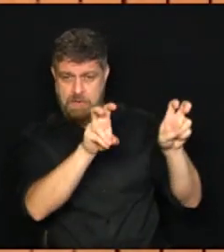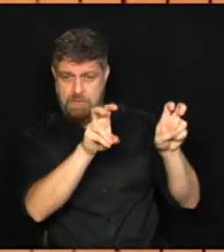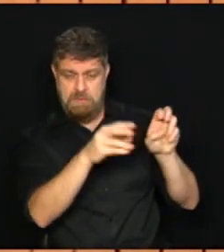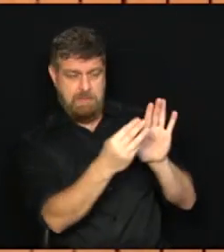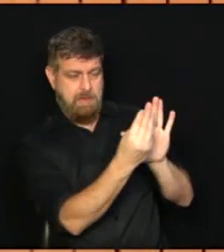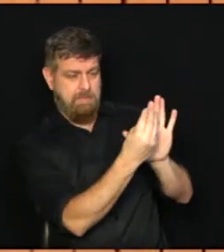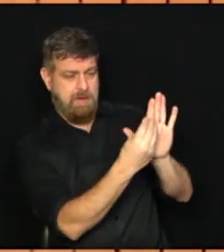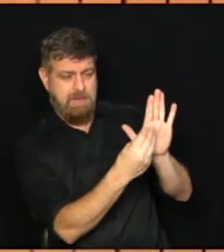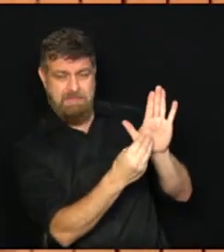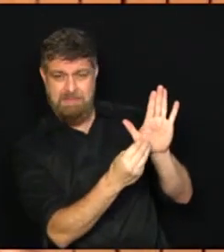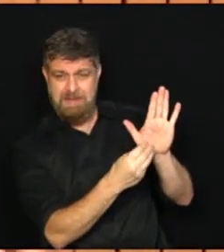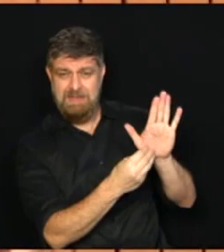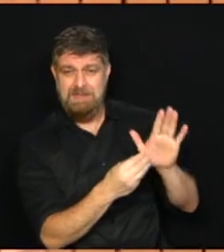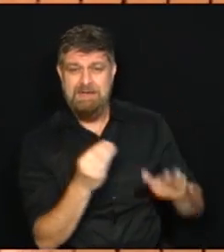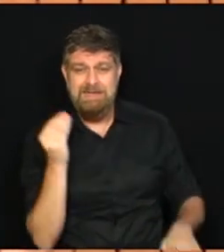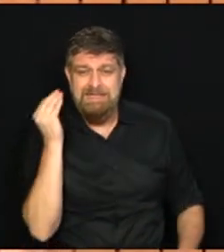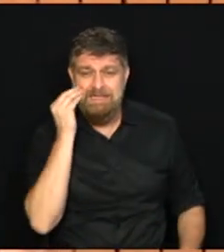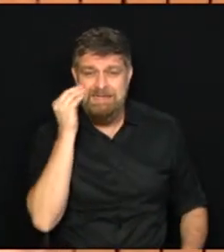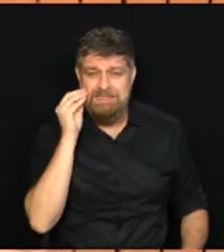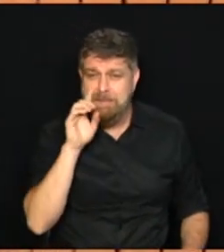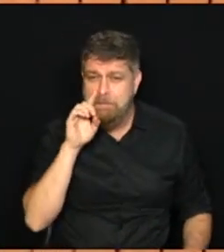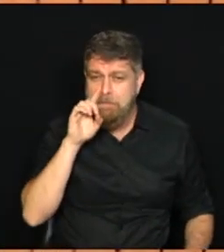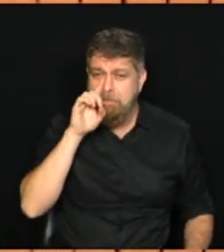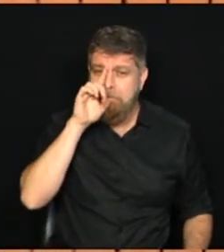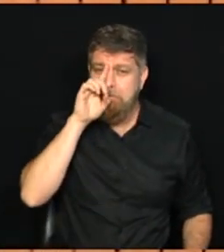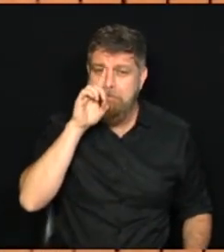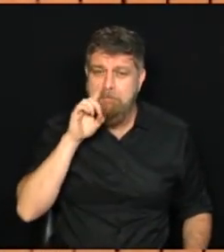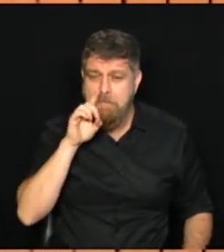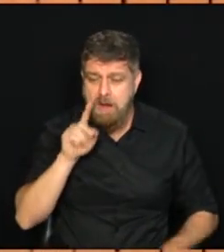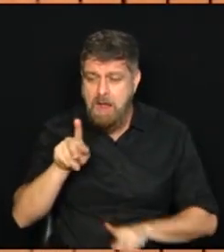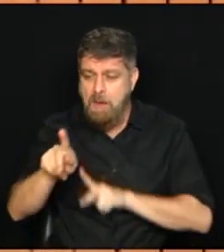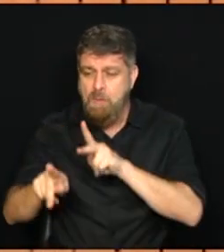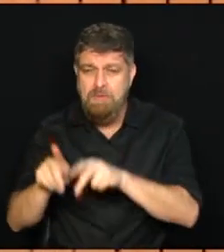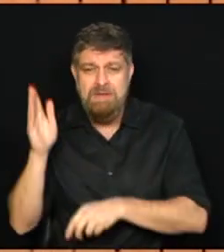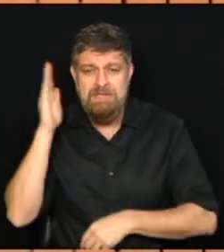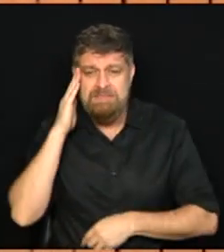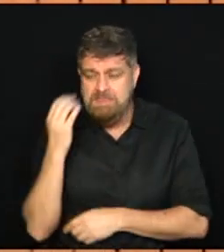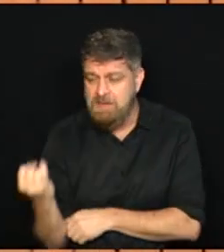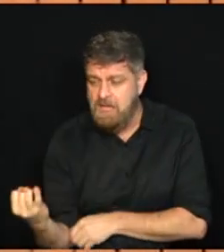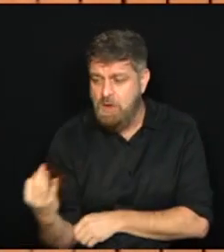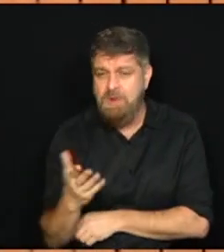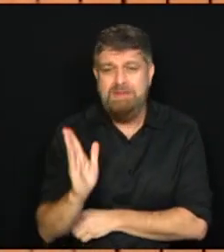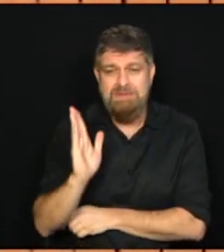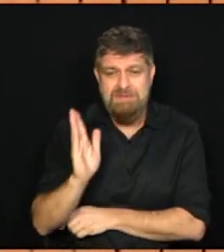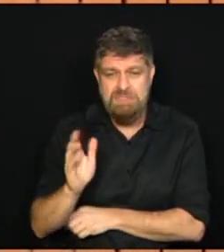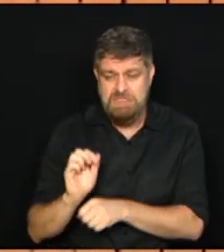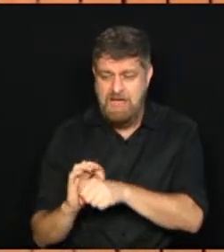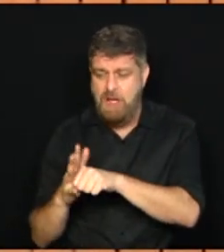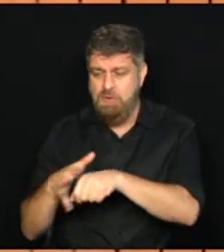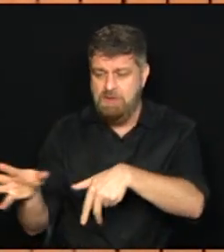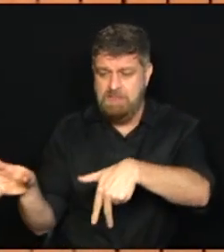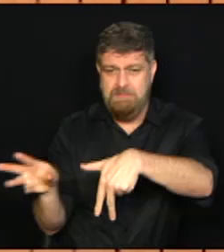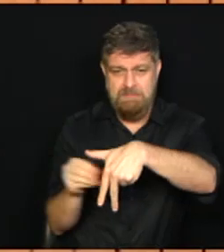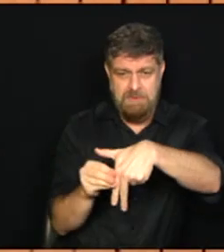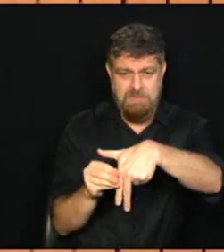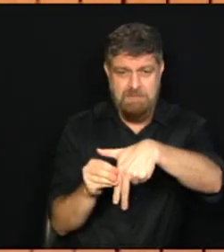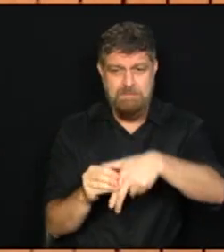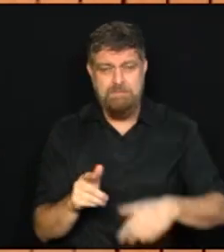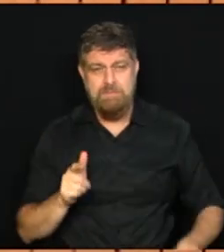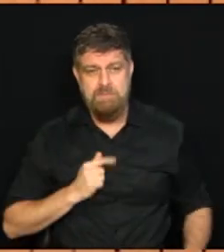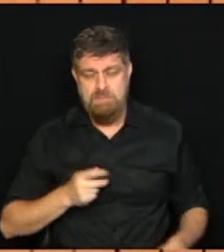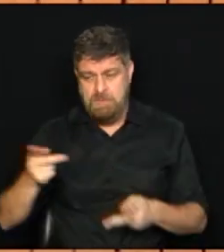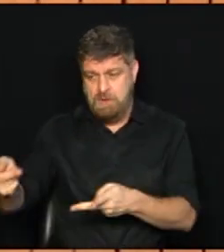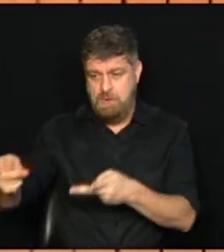a testagem, né, da nossa população. Gostaria de dar boas-vindas aqui ao nosso secretário